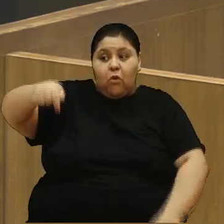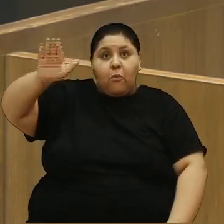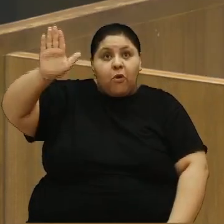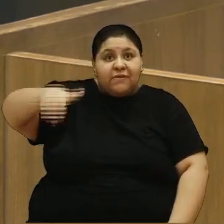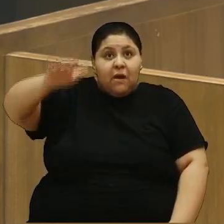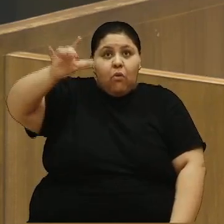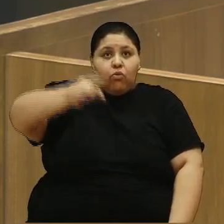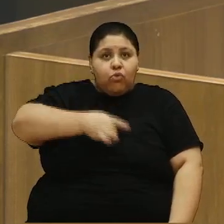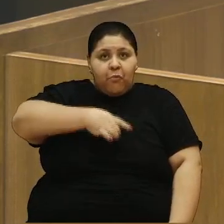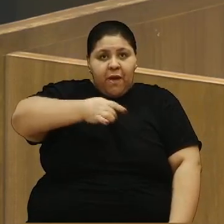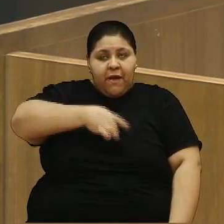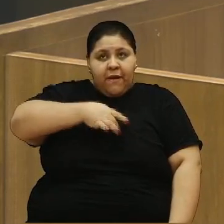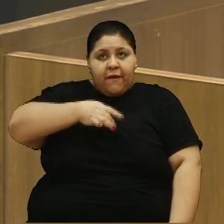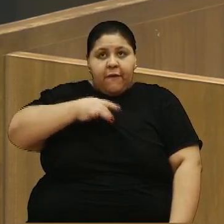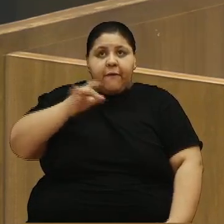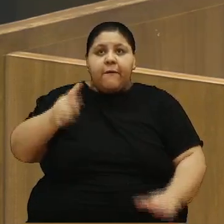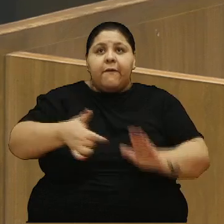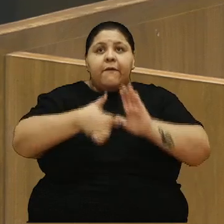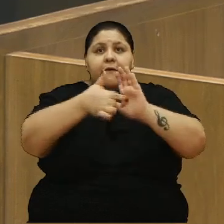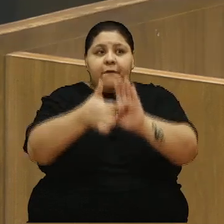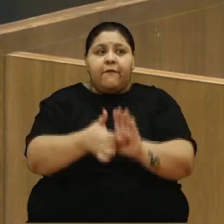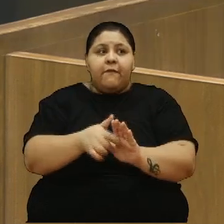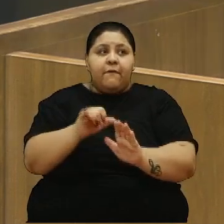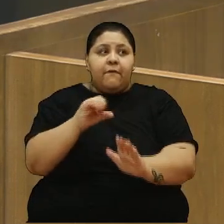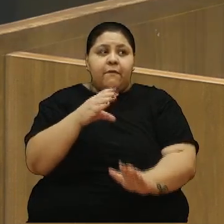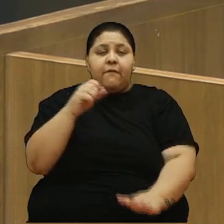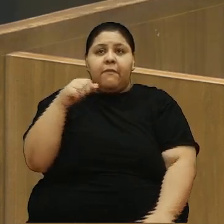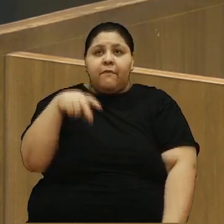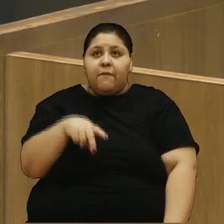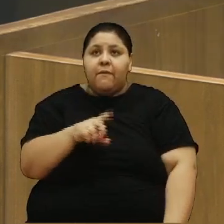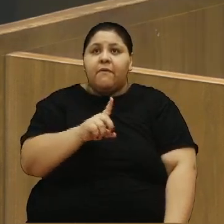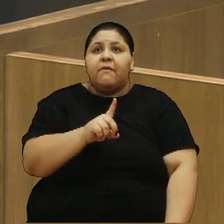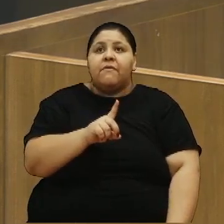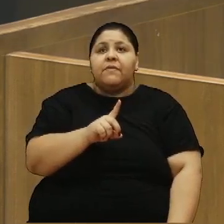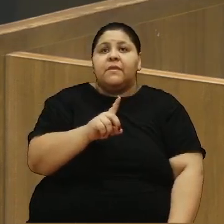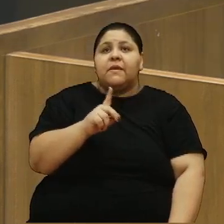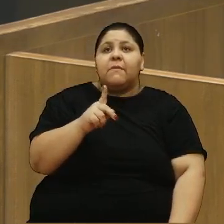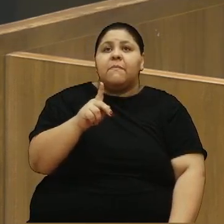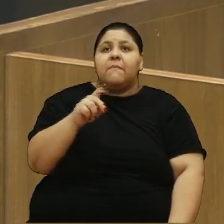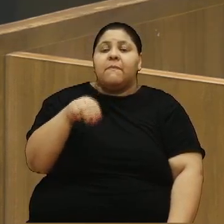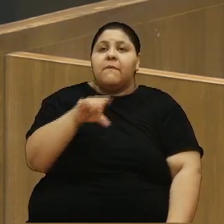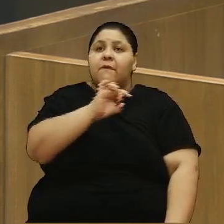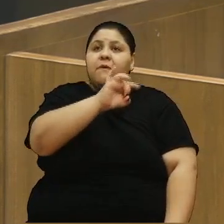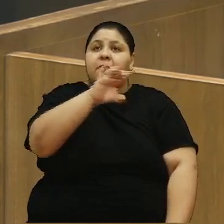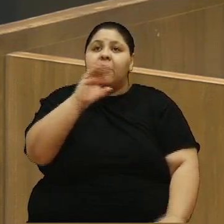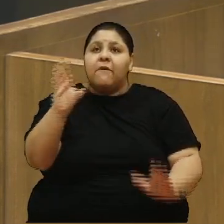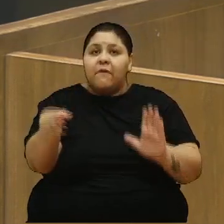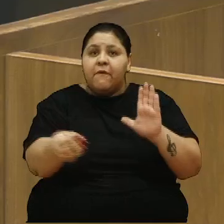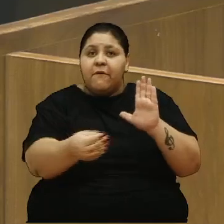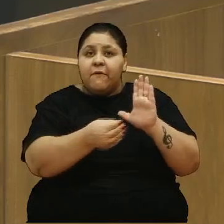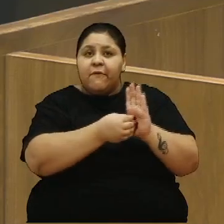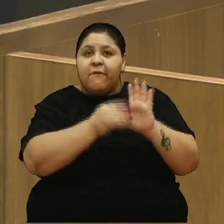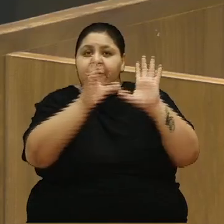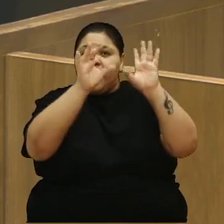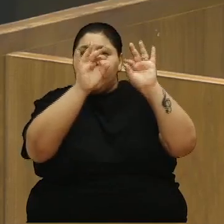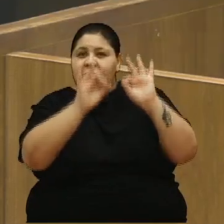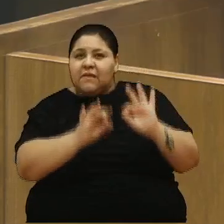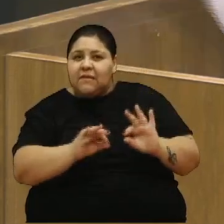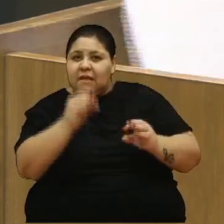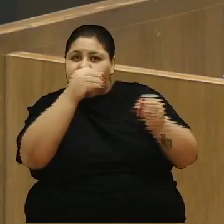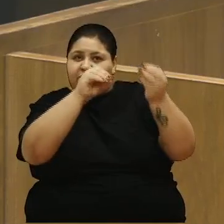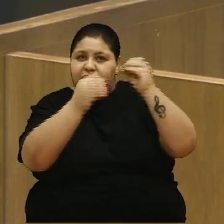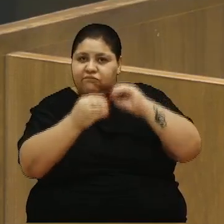pânico. Veio parecer do IGAN e da DPM, cada um colocando uma coisinha, outra e